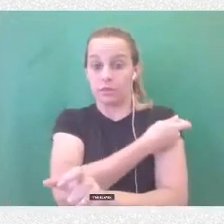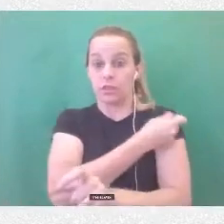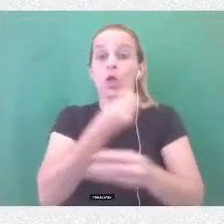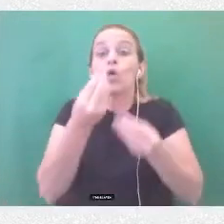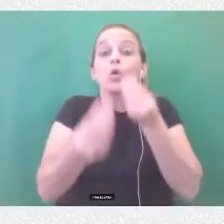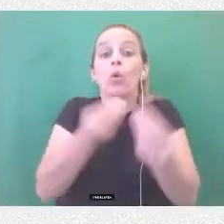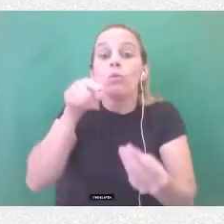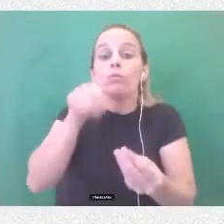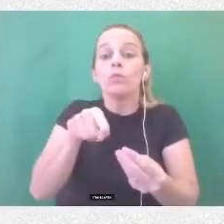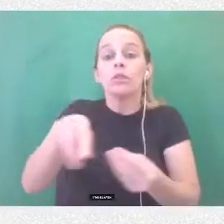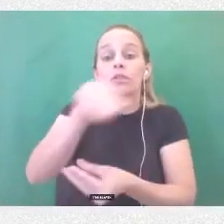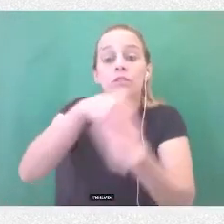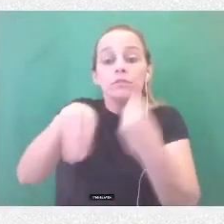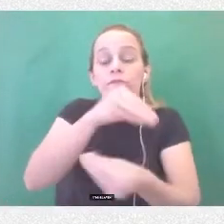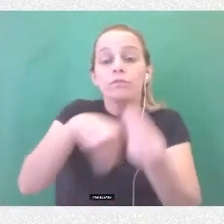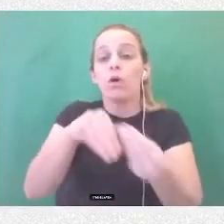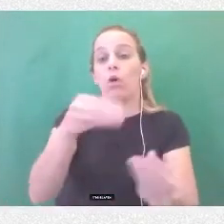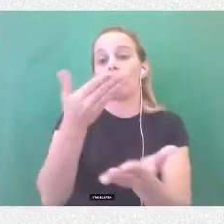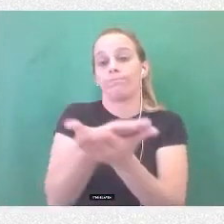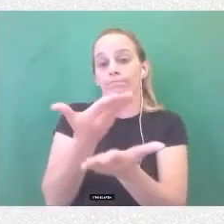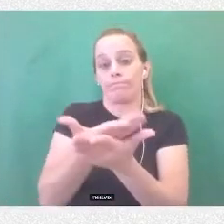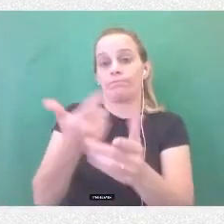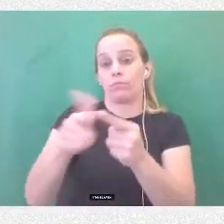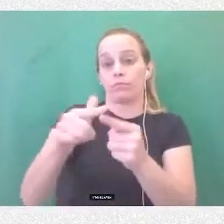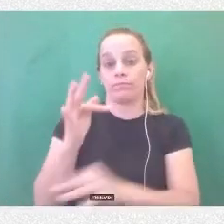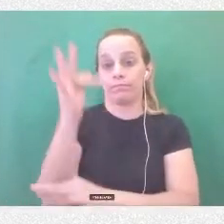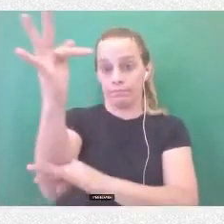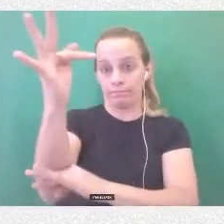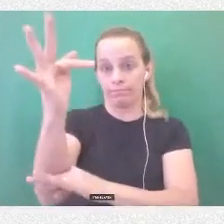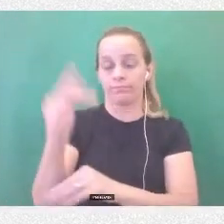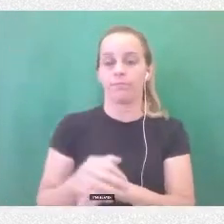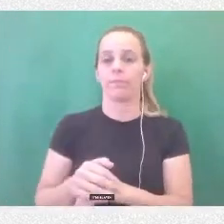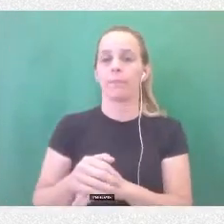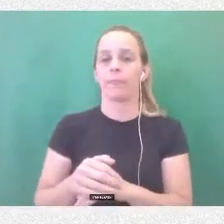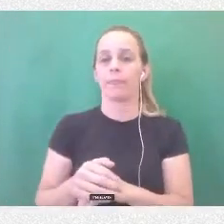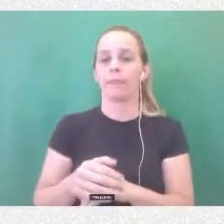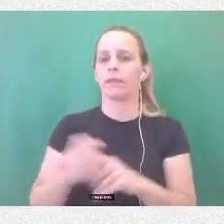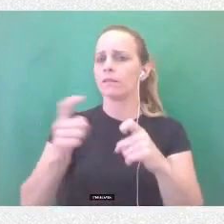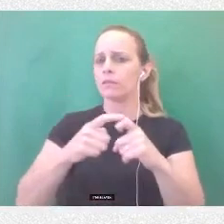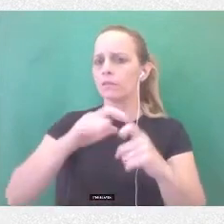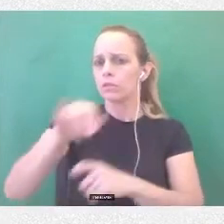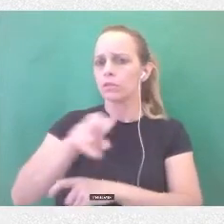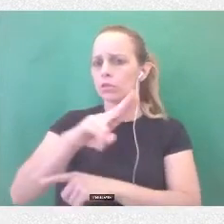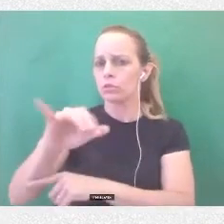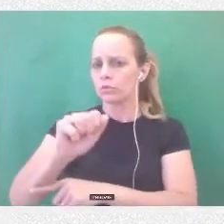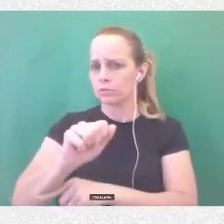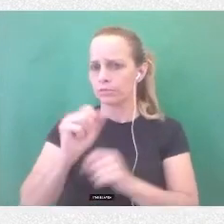no estudo? A doutora Júlia gostaria de falar?